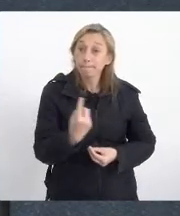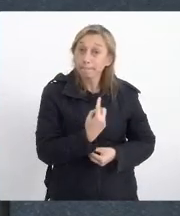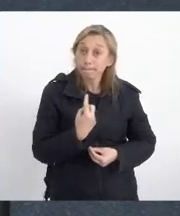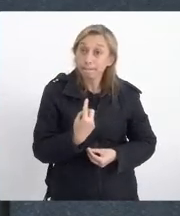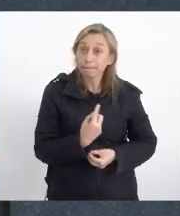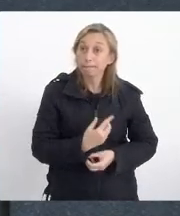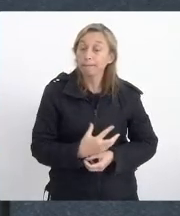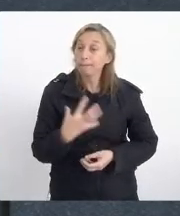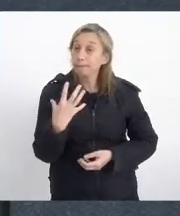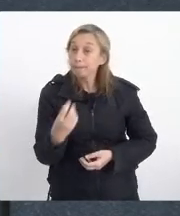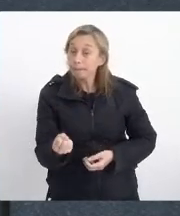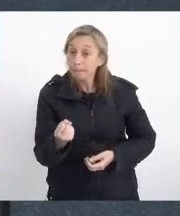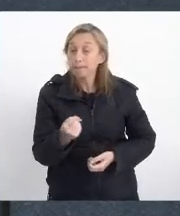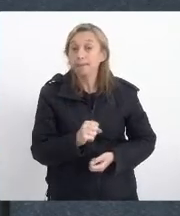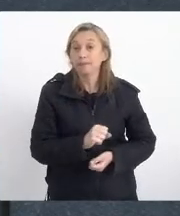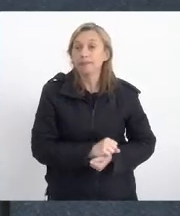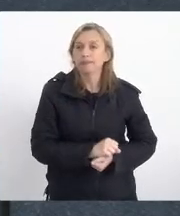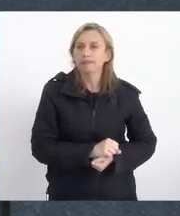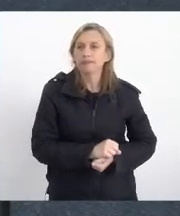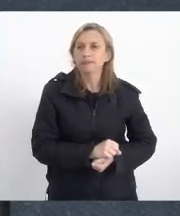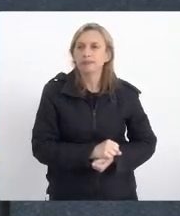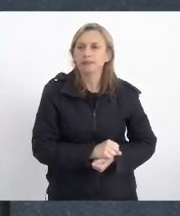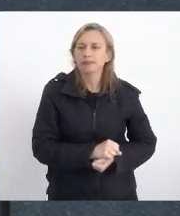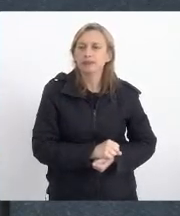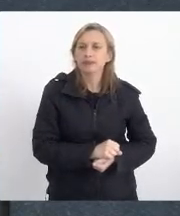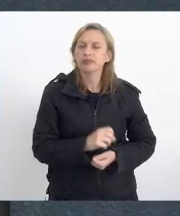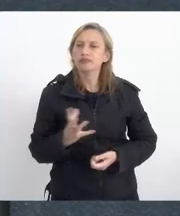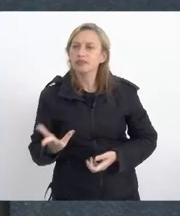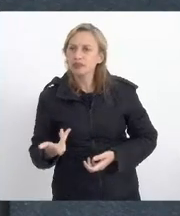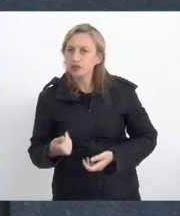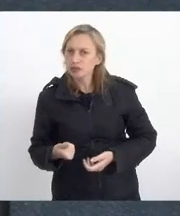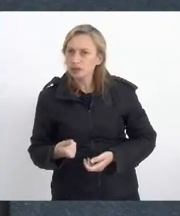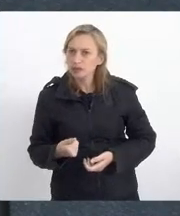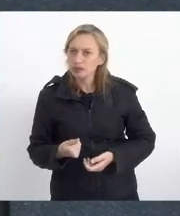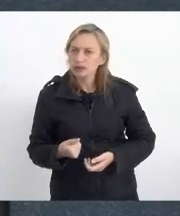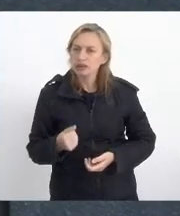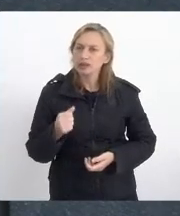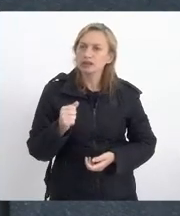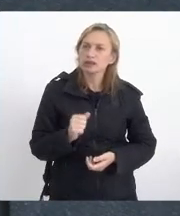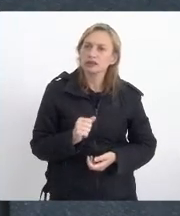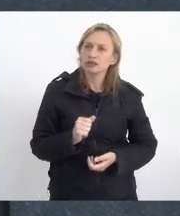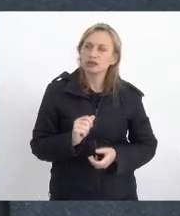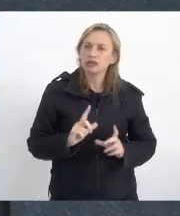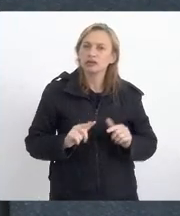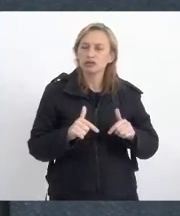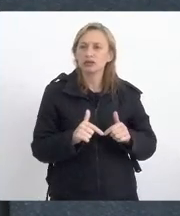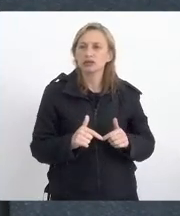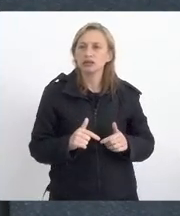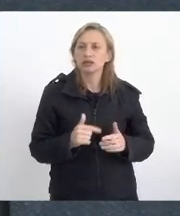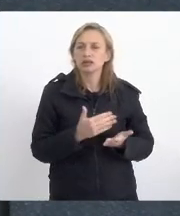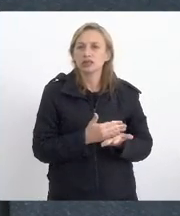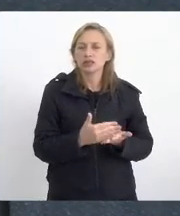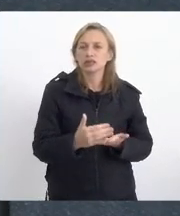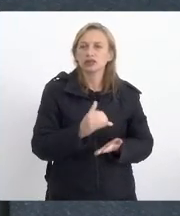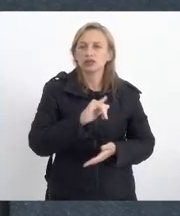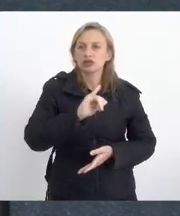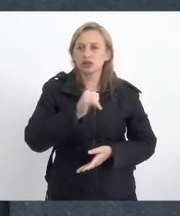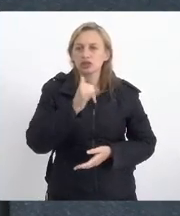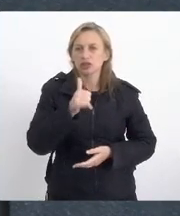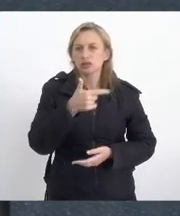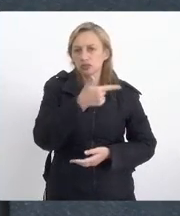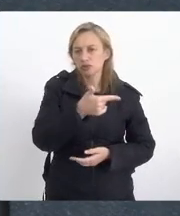admitir que a paridade e integralidade seja aplicada com efeito a partir de janeiro de